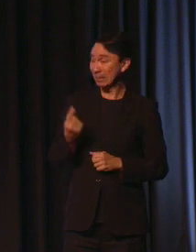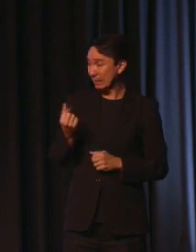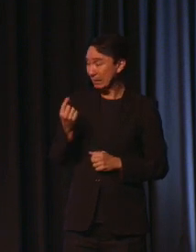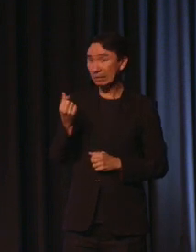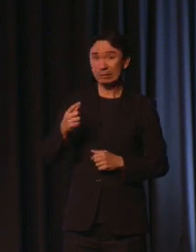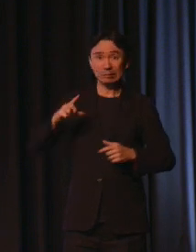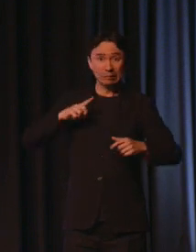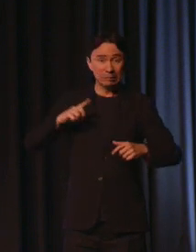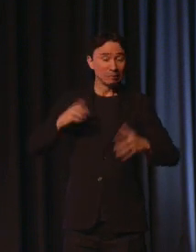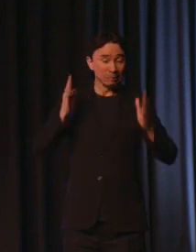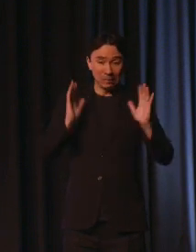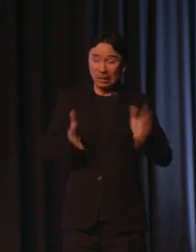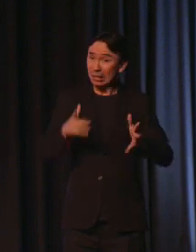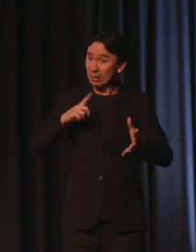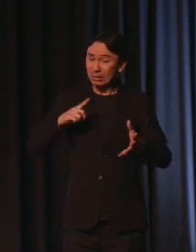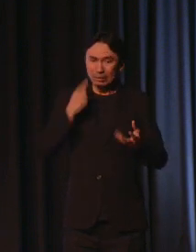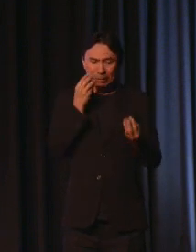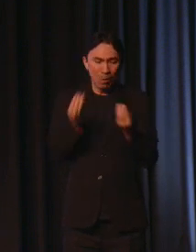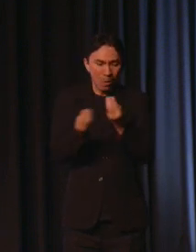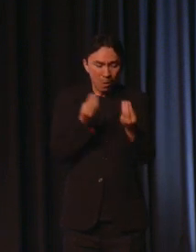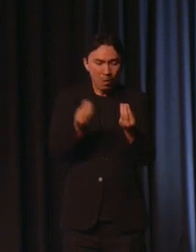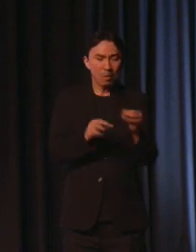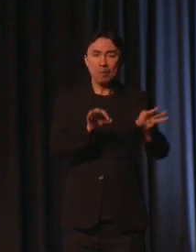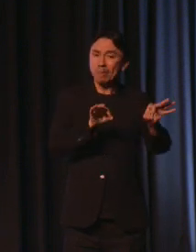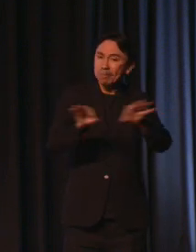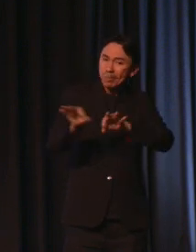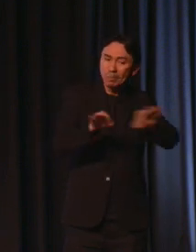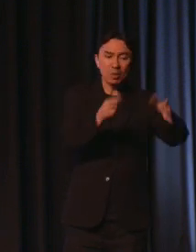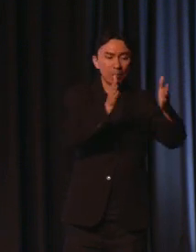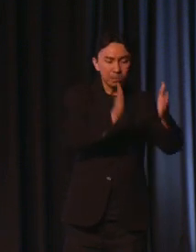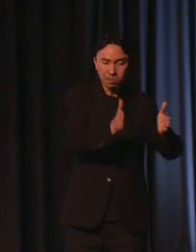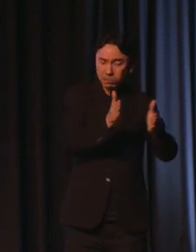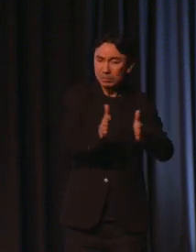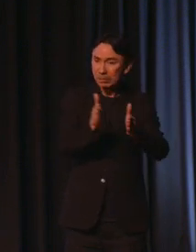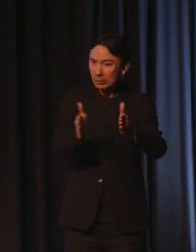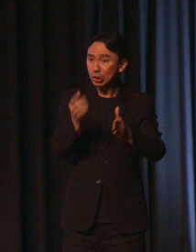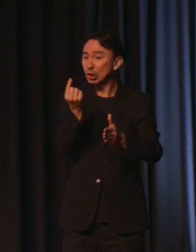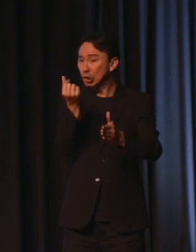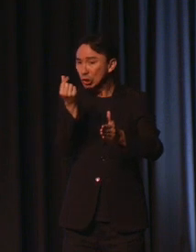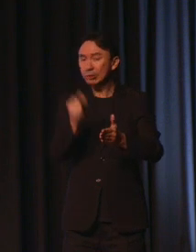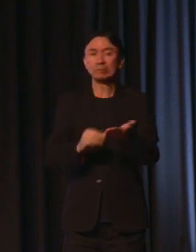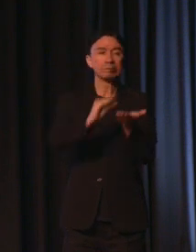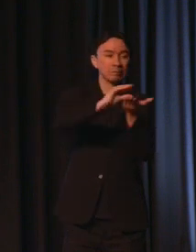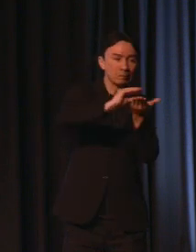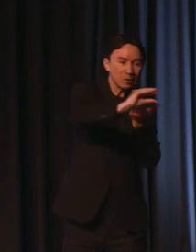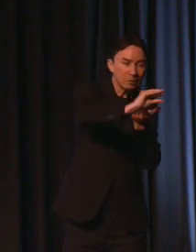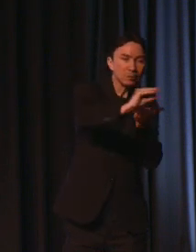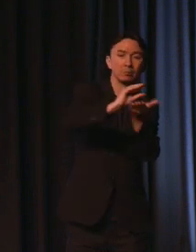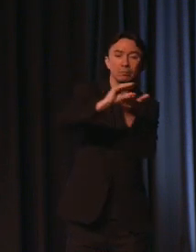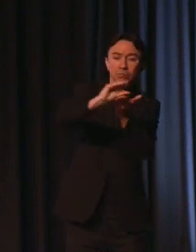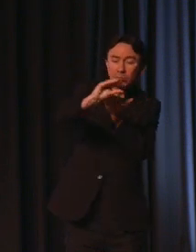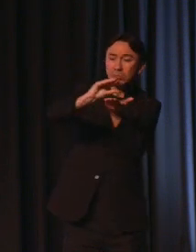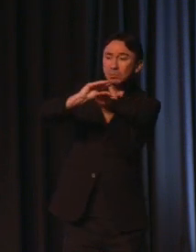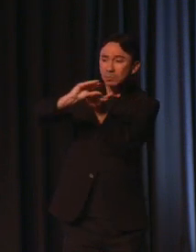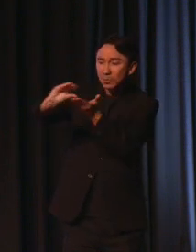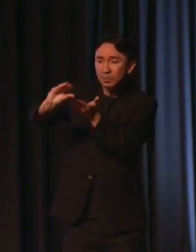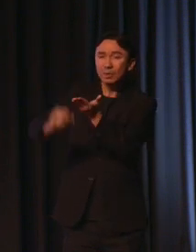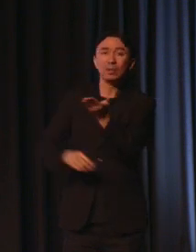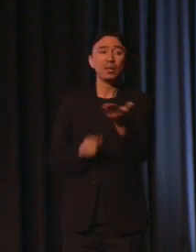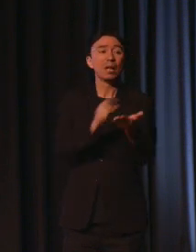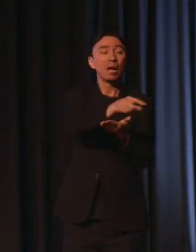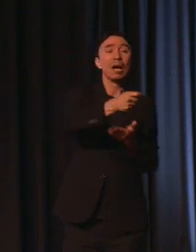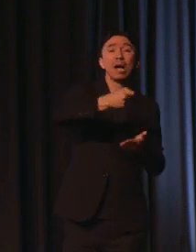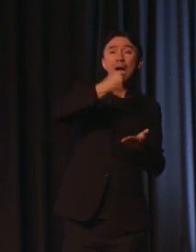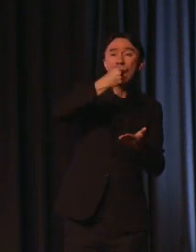programar bem. A gente tem que saber para que vai cada centavo desse recurso, para qual medicamento, para qual